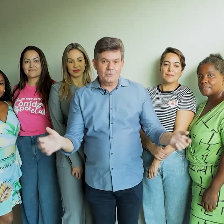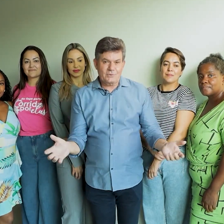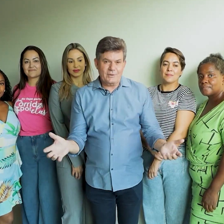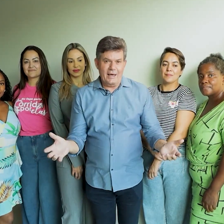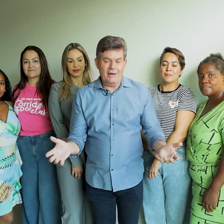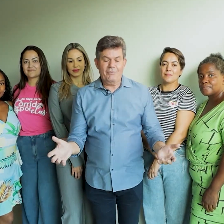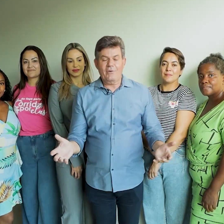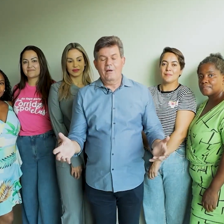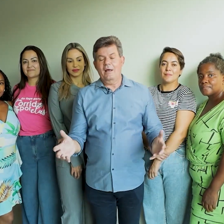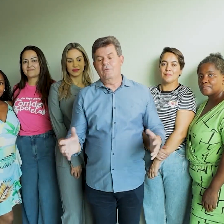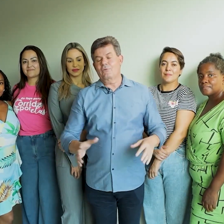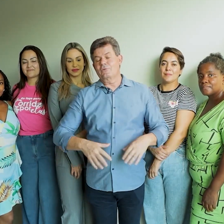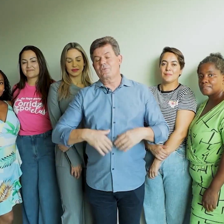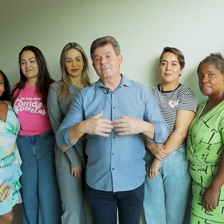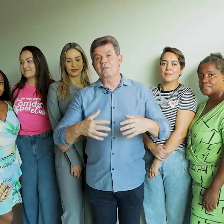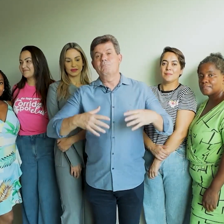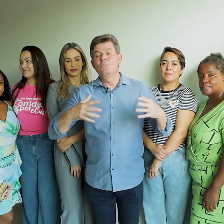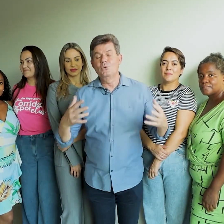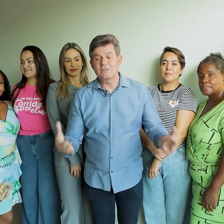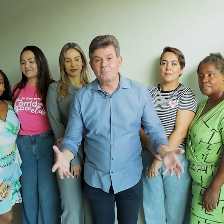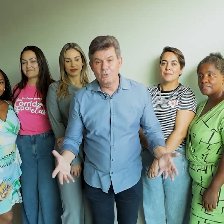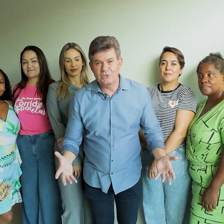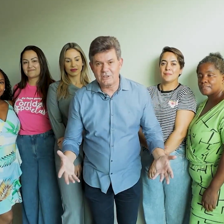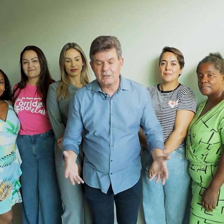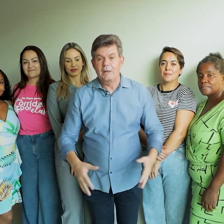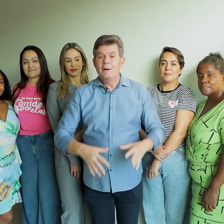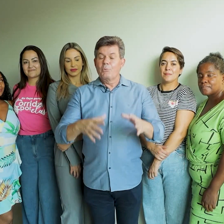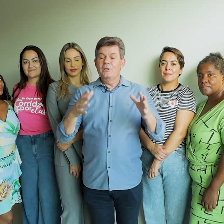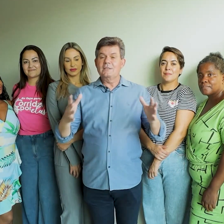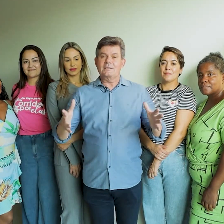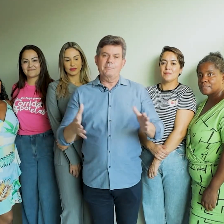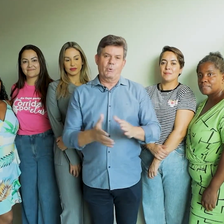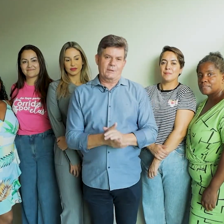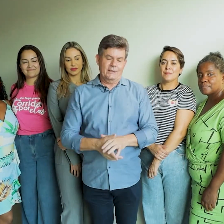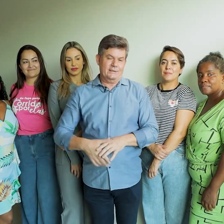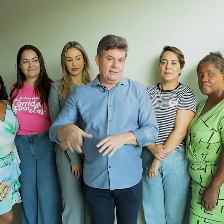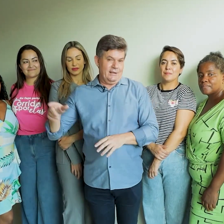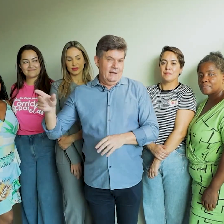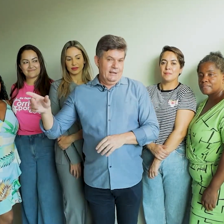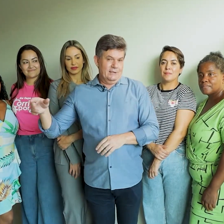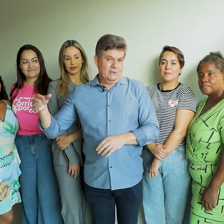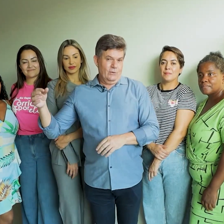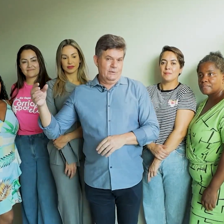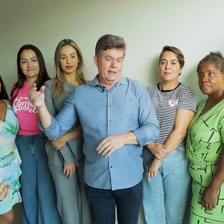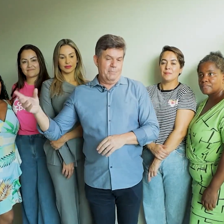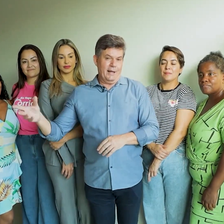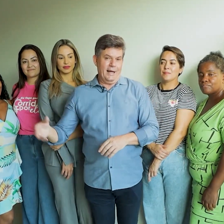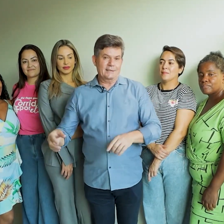nós vamos, vamos fazer muitas políticas aqui, políticas importantes